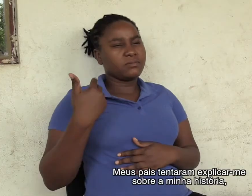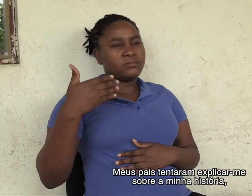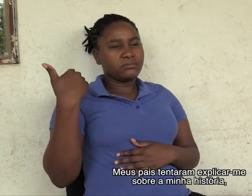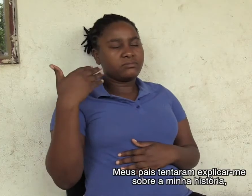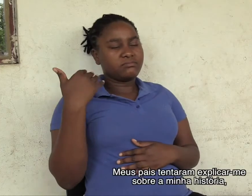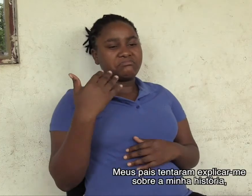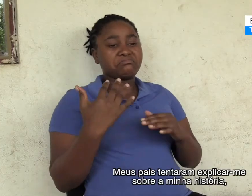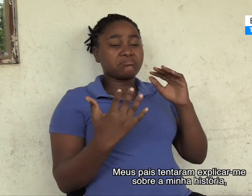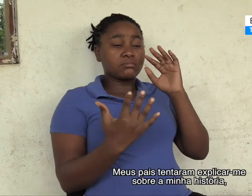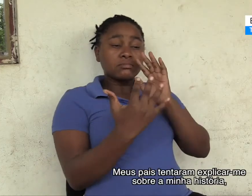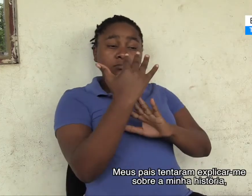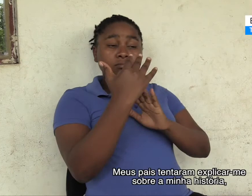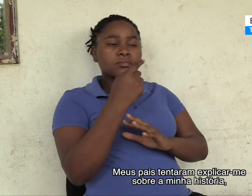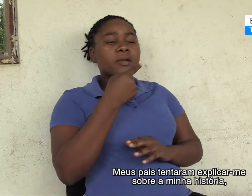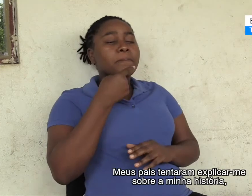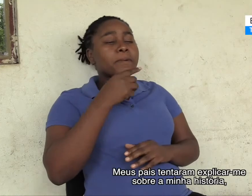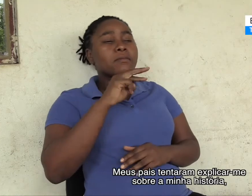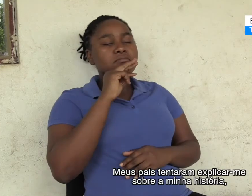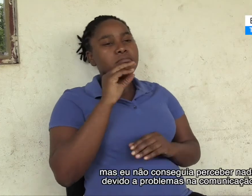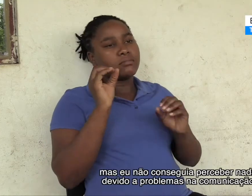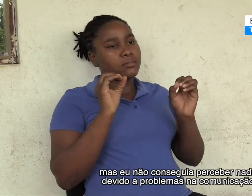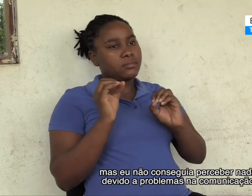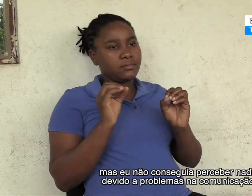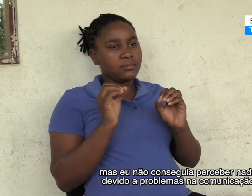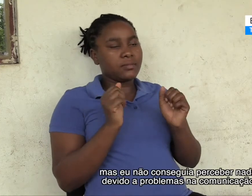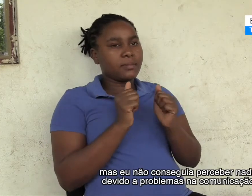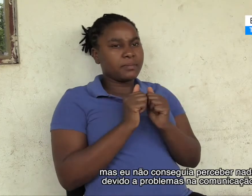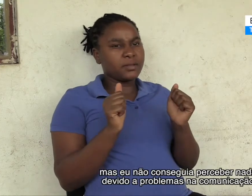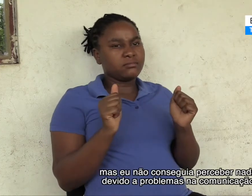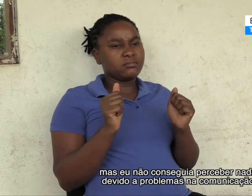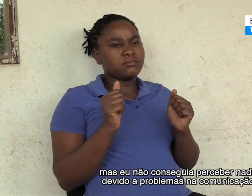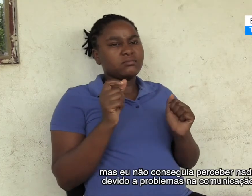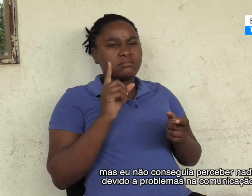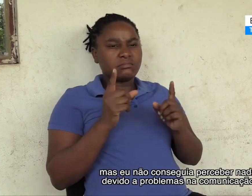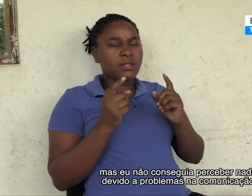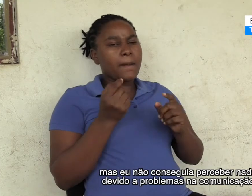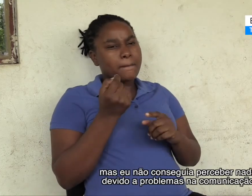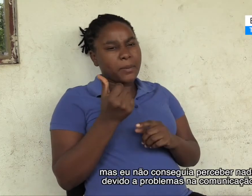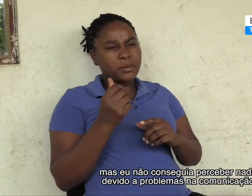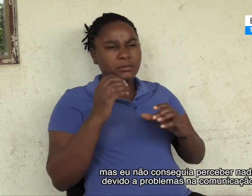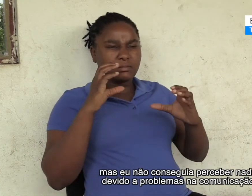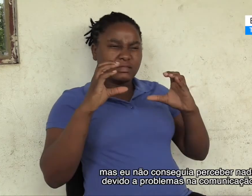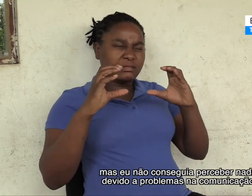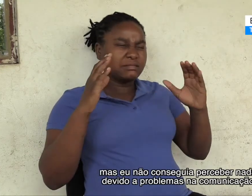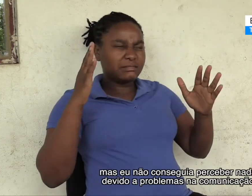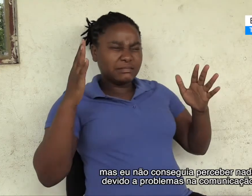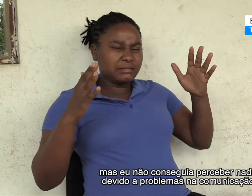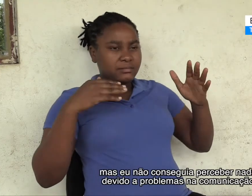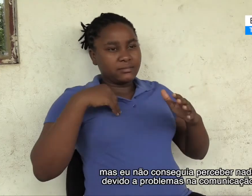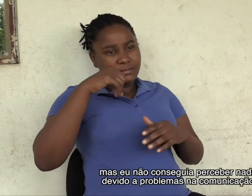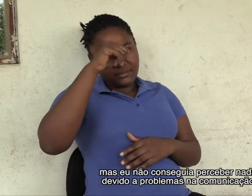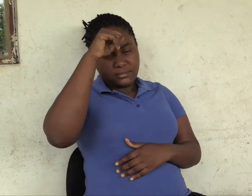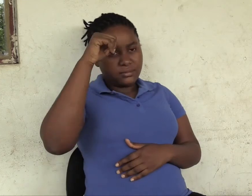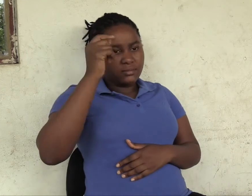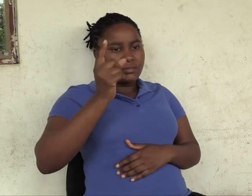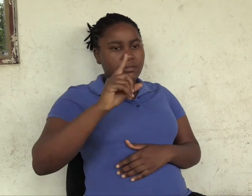Meus pais tentaram explicar-me sobre a minha história, mas eu não conseguia perceber nada devido a problemas na